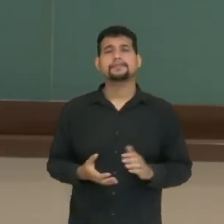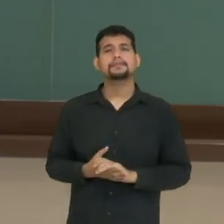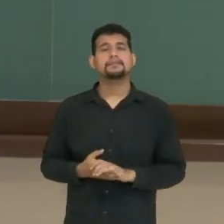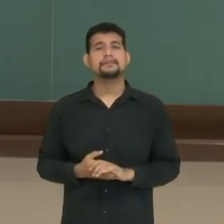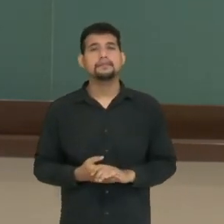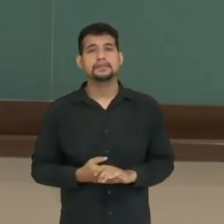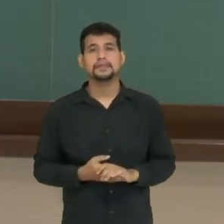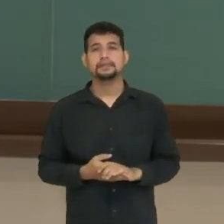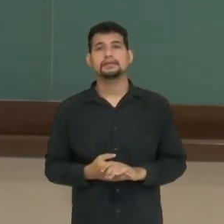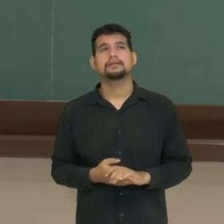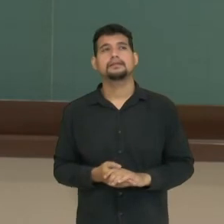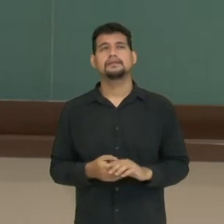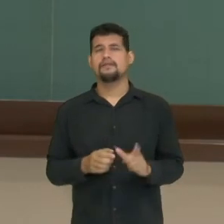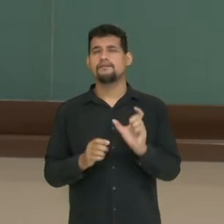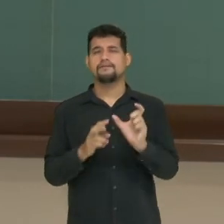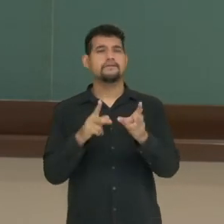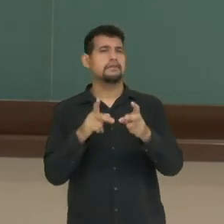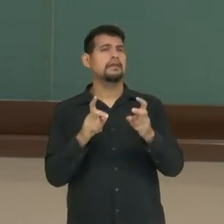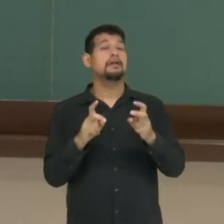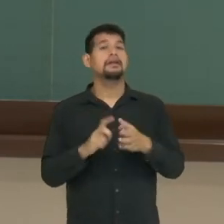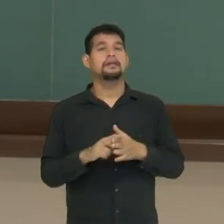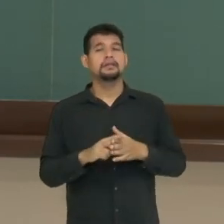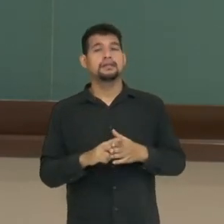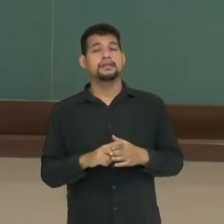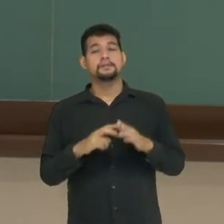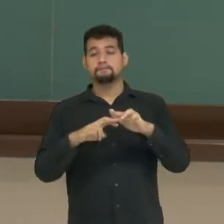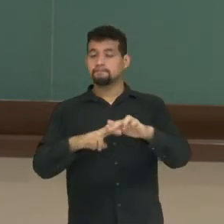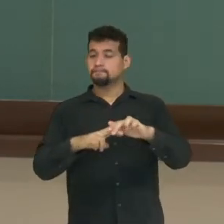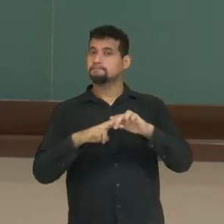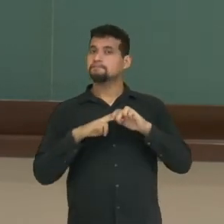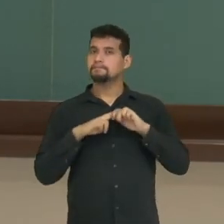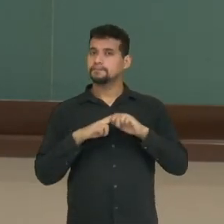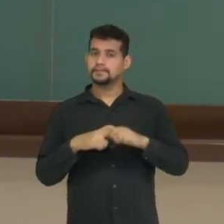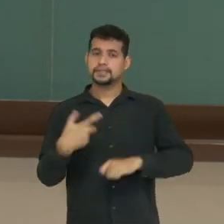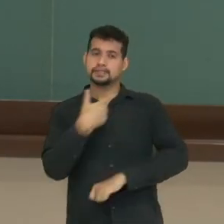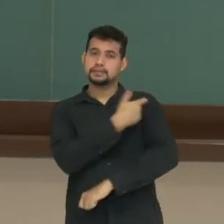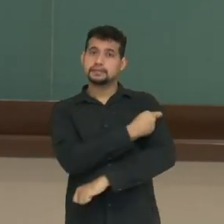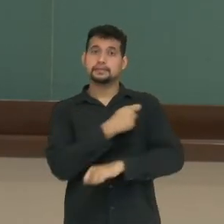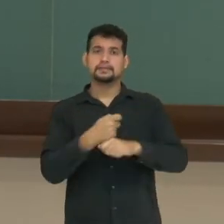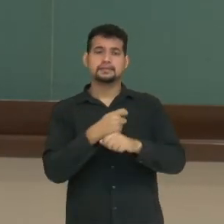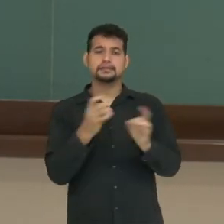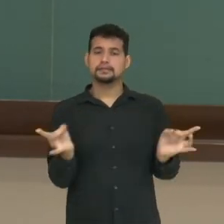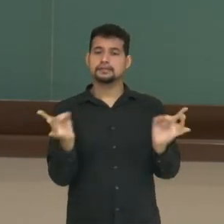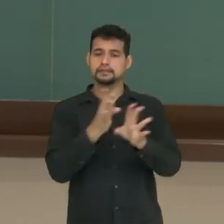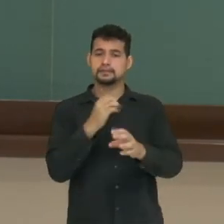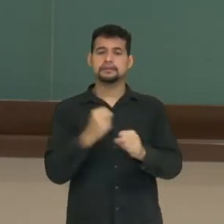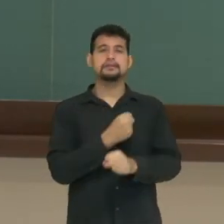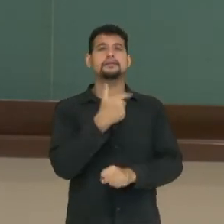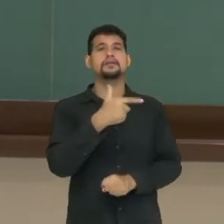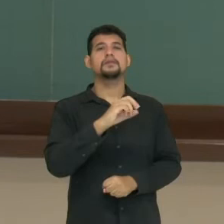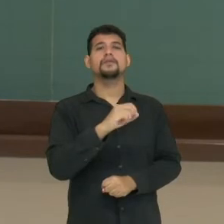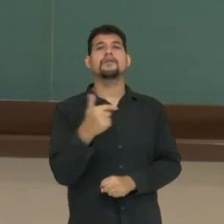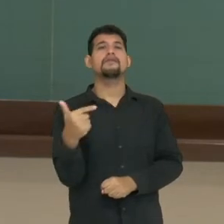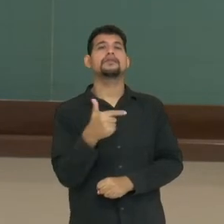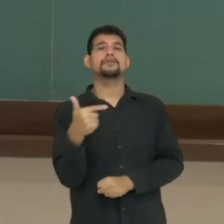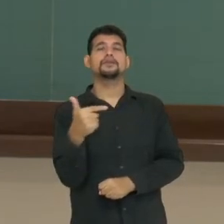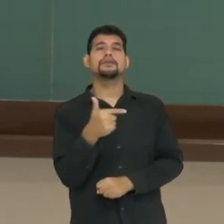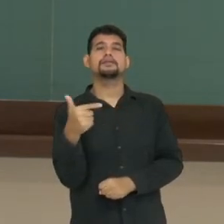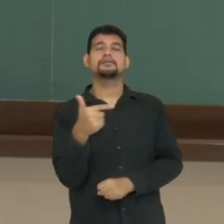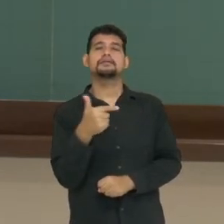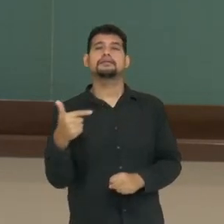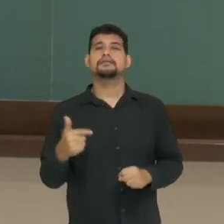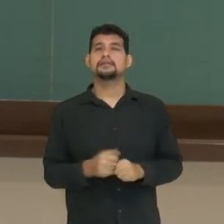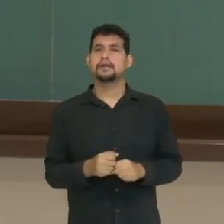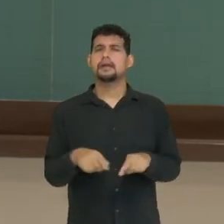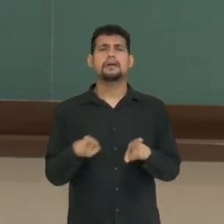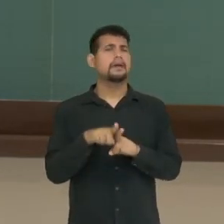com isso, a imunização da população geral deve ser concluída em 2022,